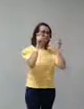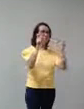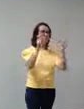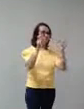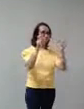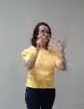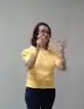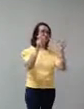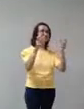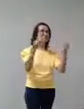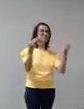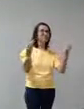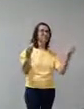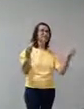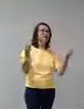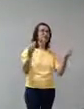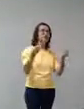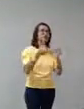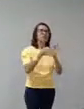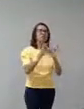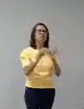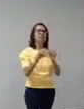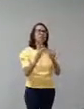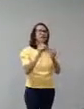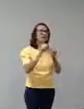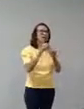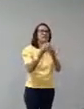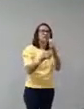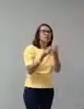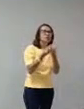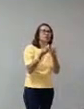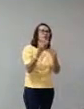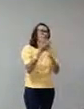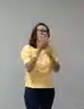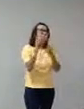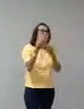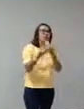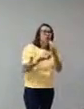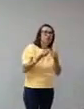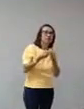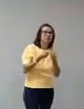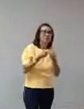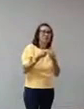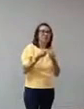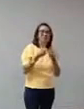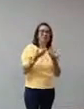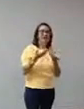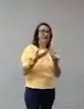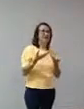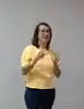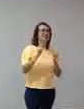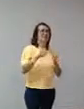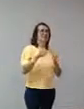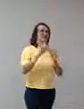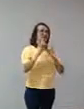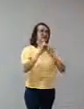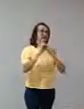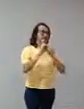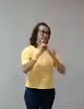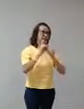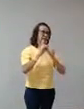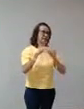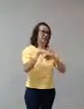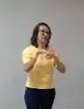onde é essa célula? O que faz? Qual é a importância? Então, gera diálogo, gera